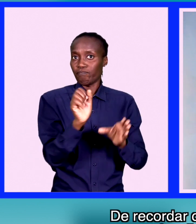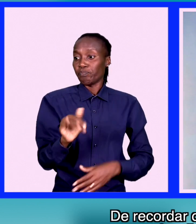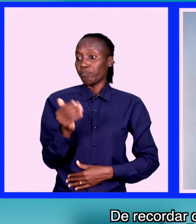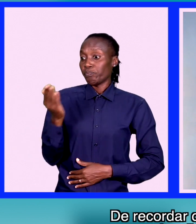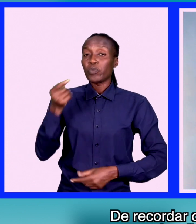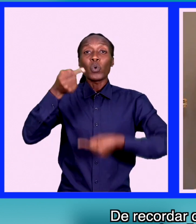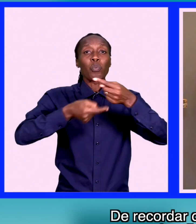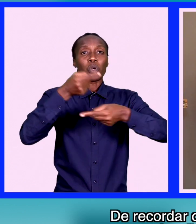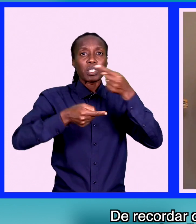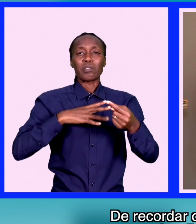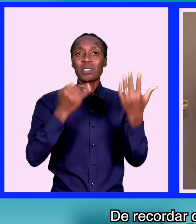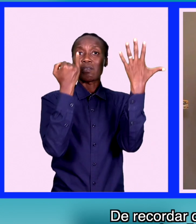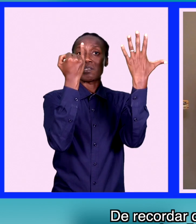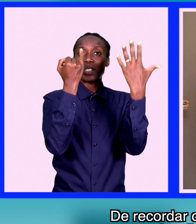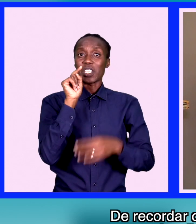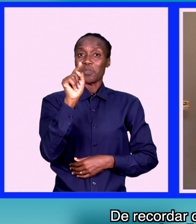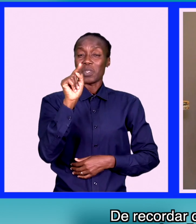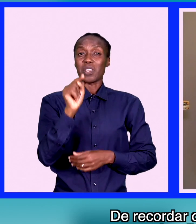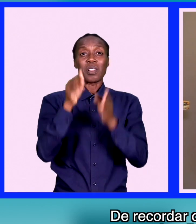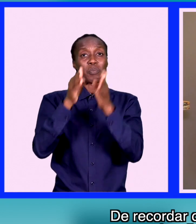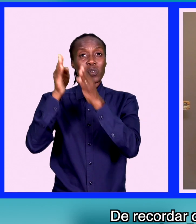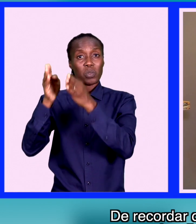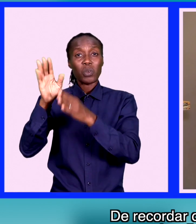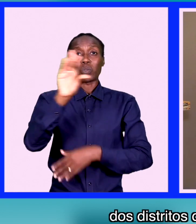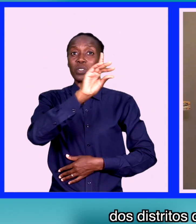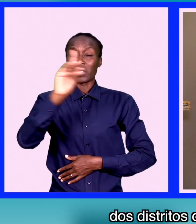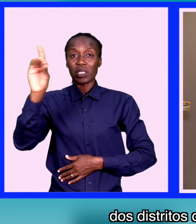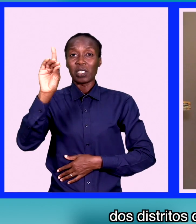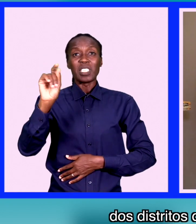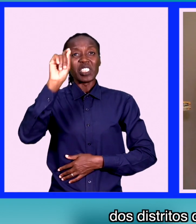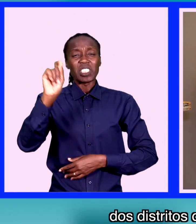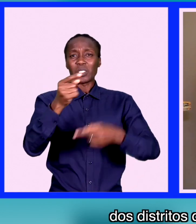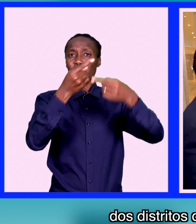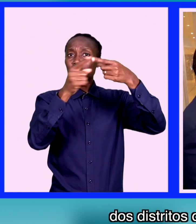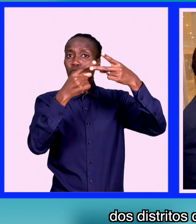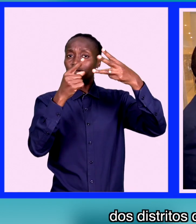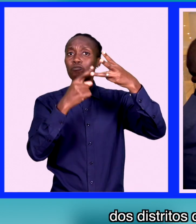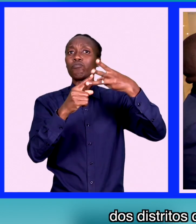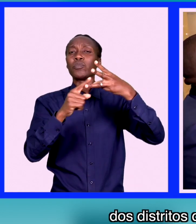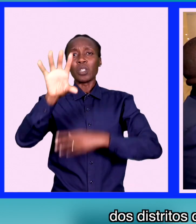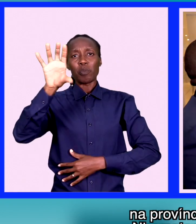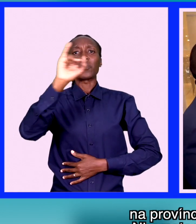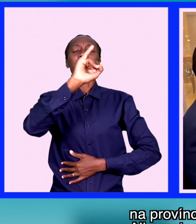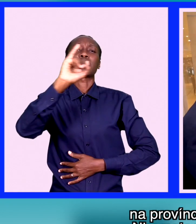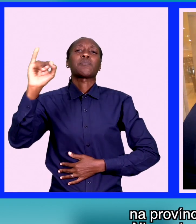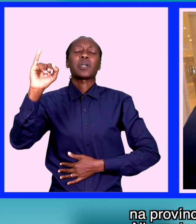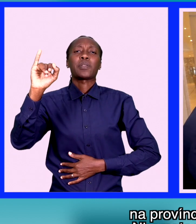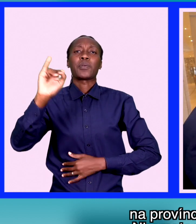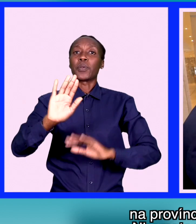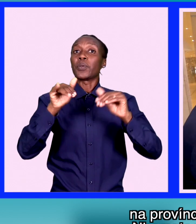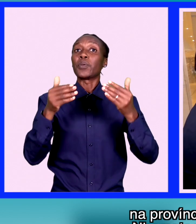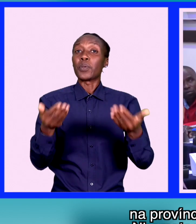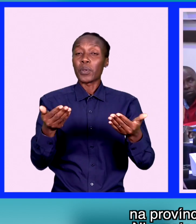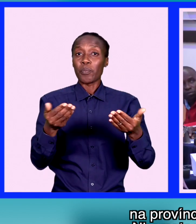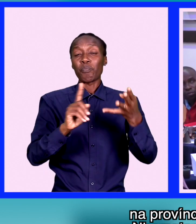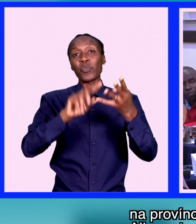projeto ICDP abrangiu 6.000 pessoas com deficiência dos distritos de Mabote, Govur e Vilanculo, na província